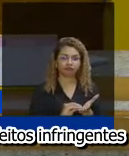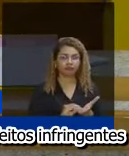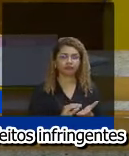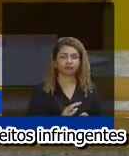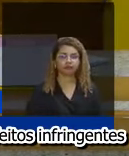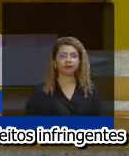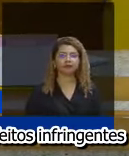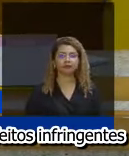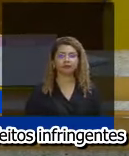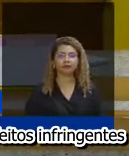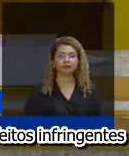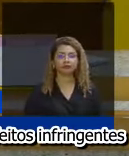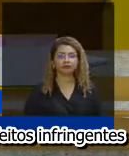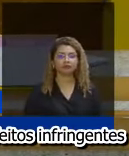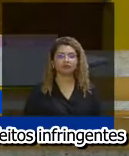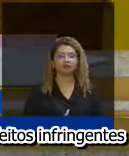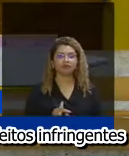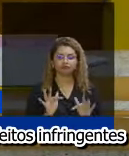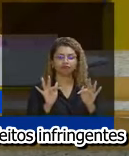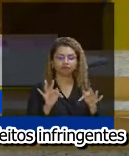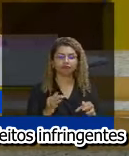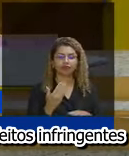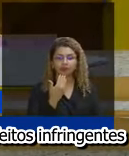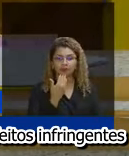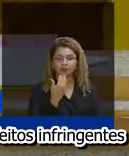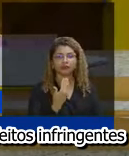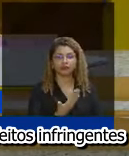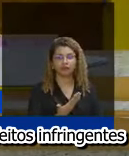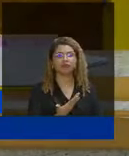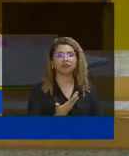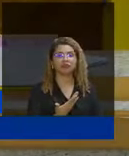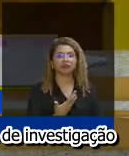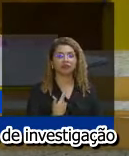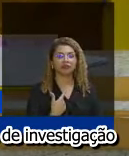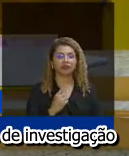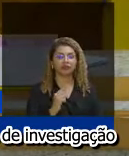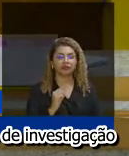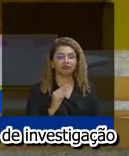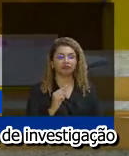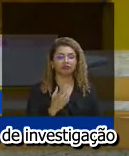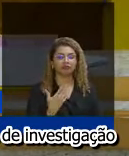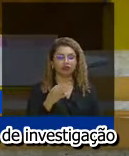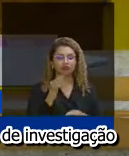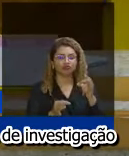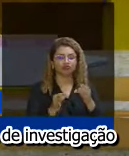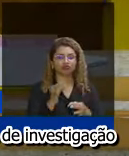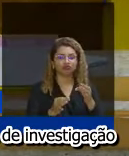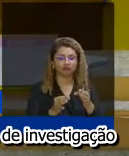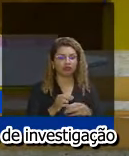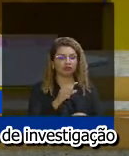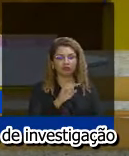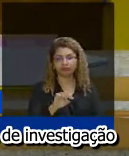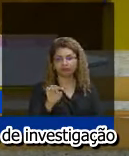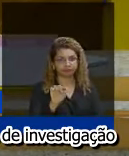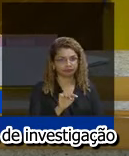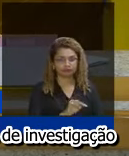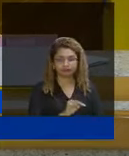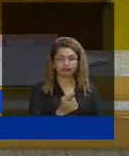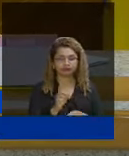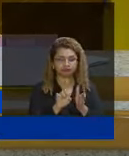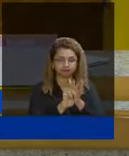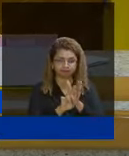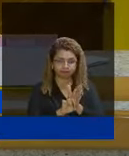Ao final, pediu provimento dos embargos com atribuição de efeitos infringentes para julgar improcedentes a representação especial e a ação de